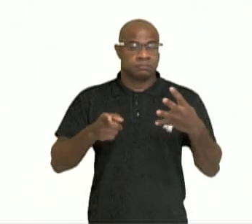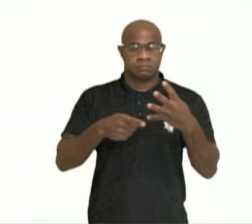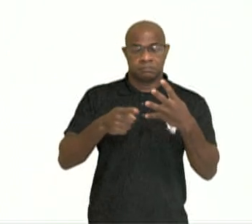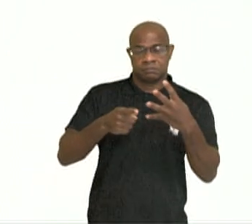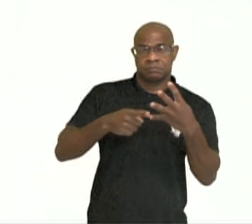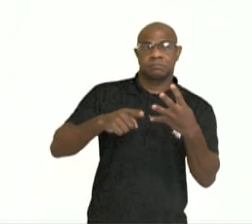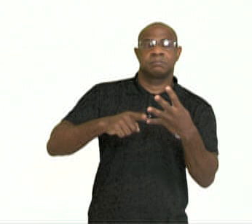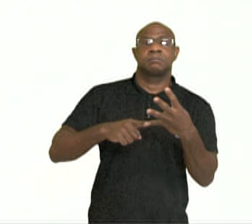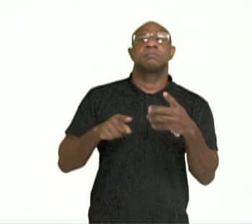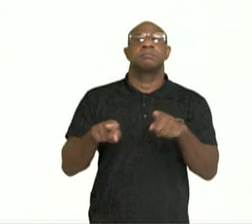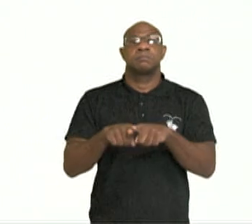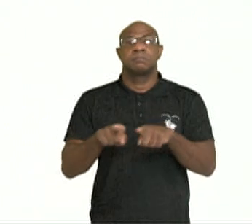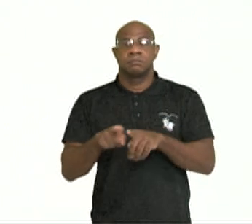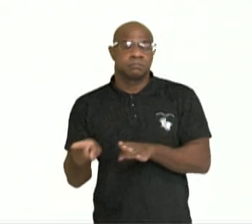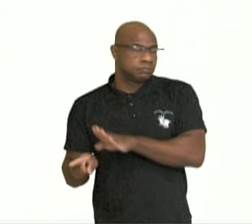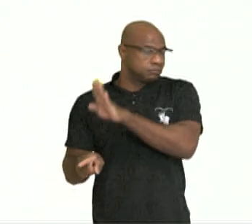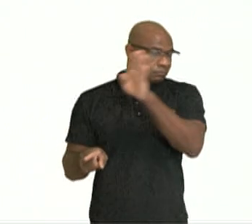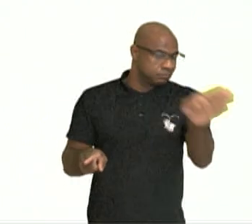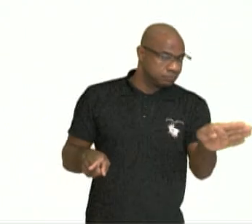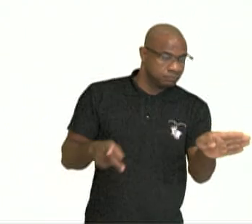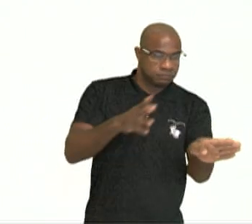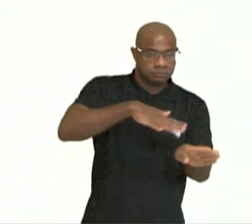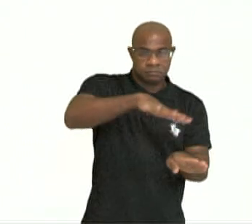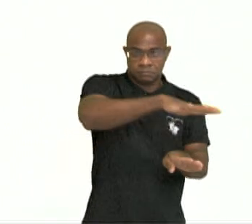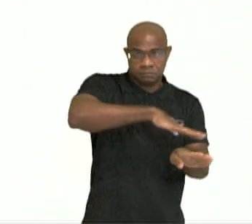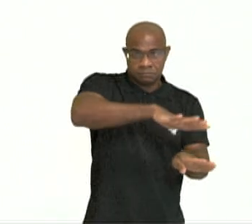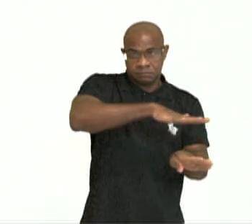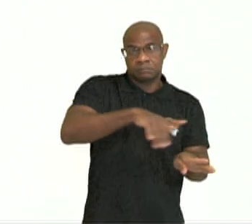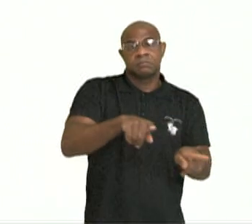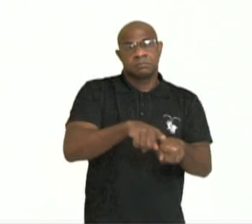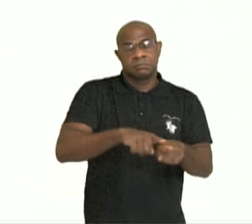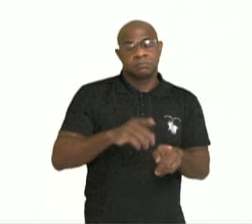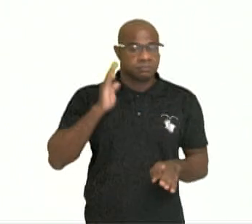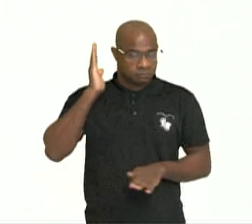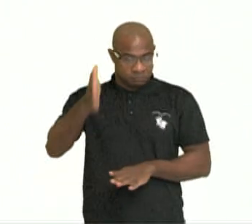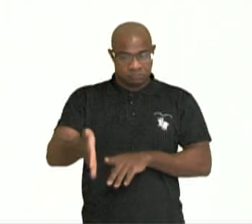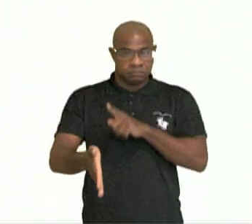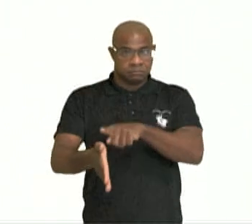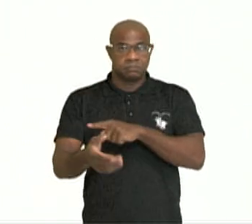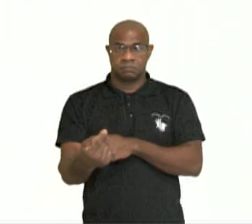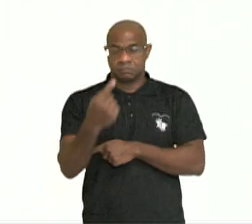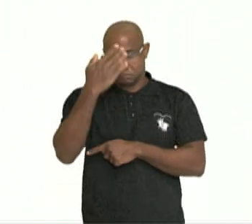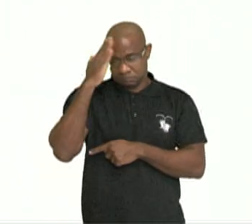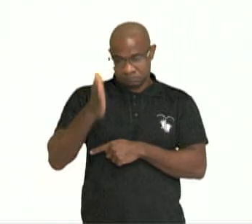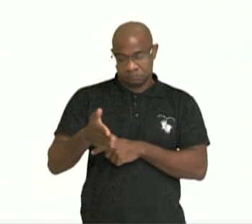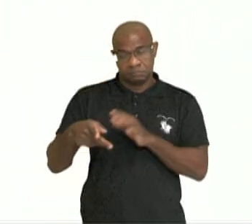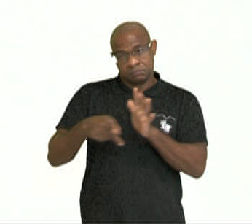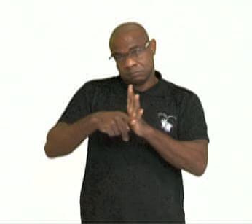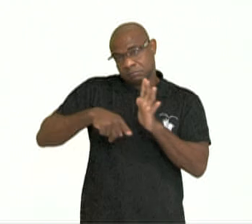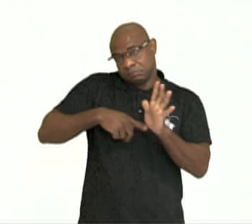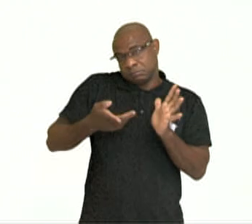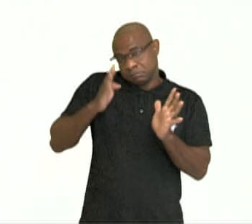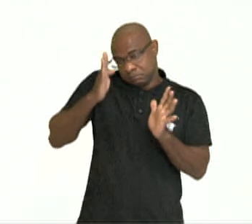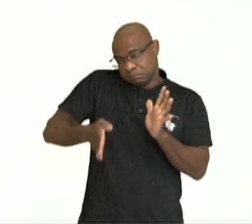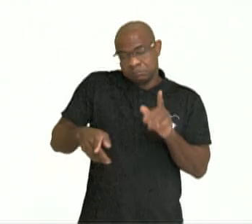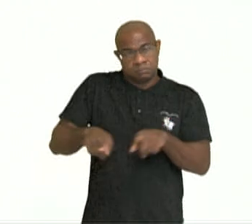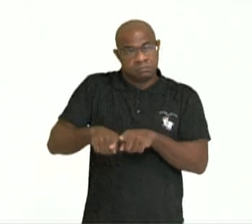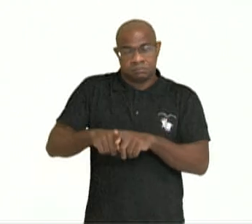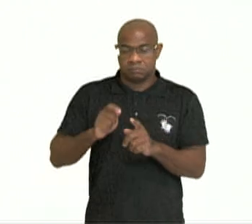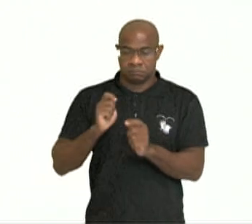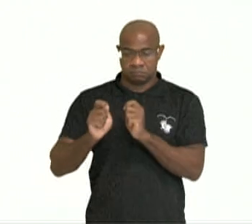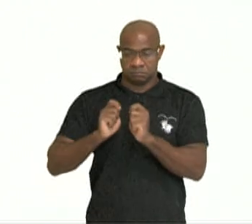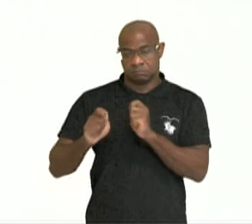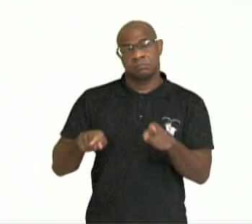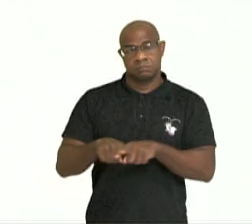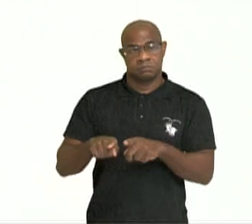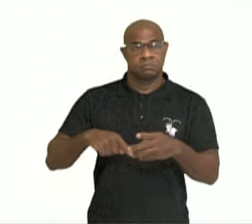falar, o jornalista fala por outras pessoas e no discurso direto ele fala por ele mesmo ou o entrevistado